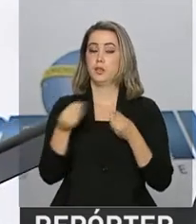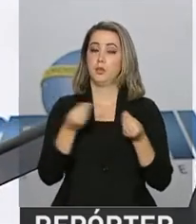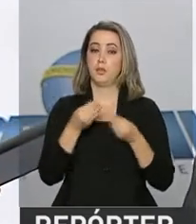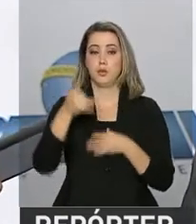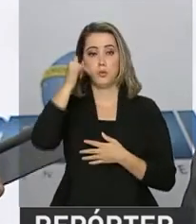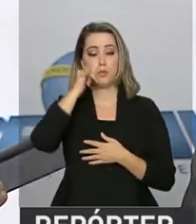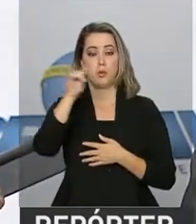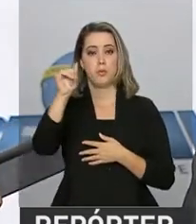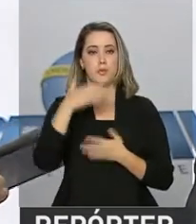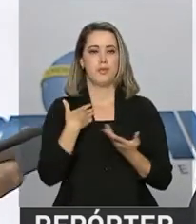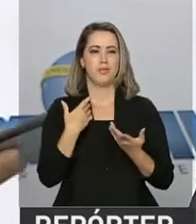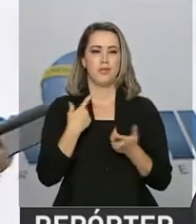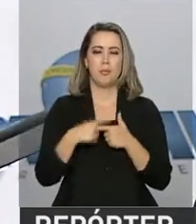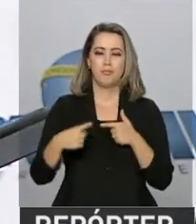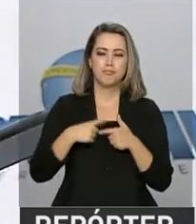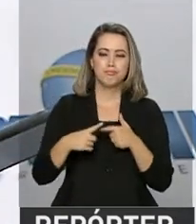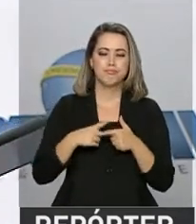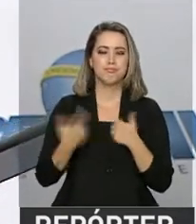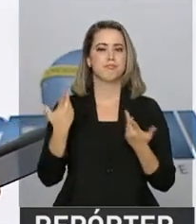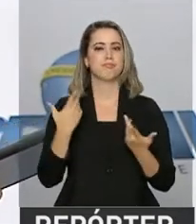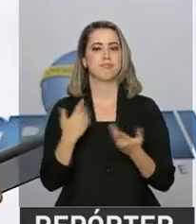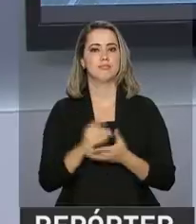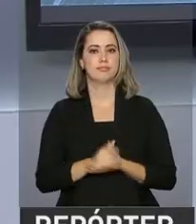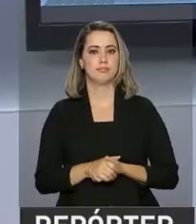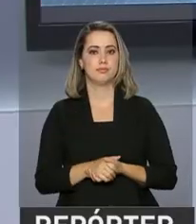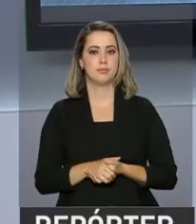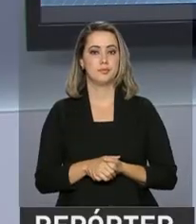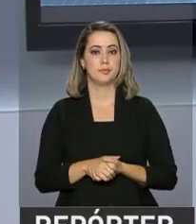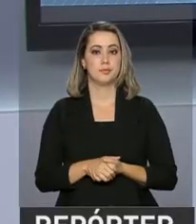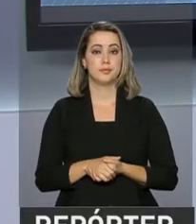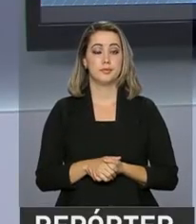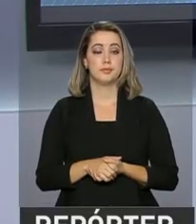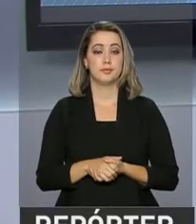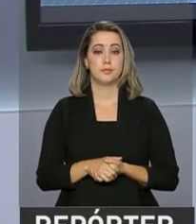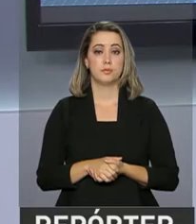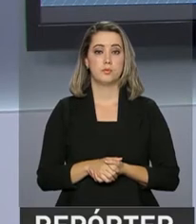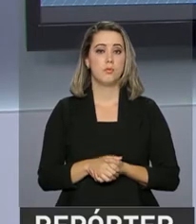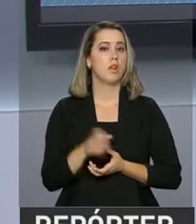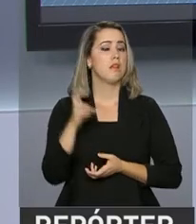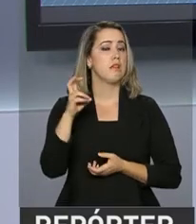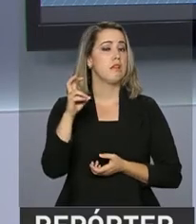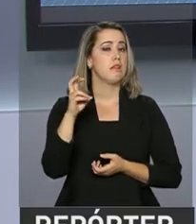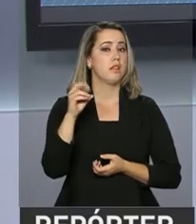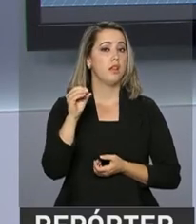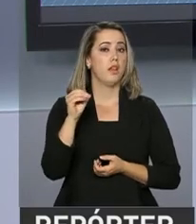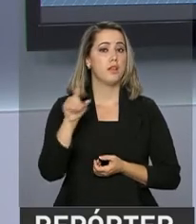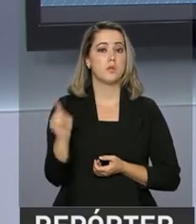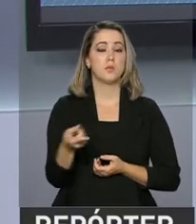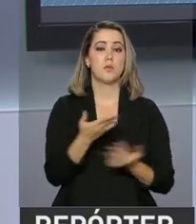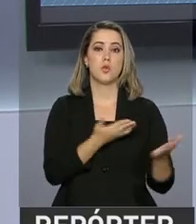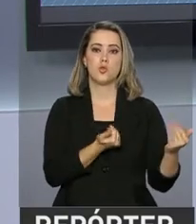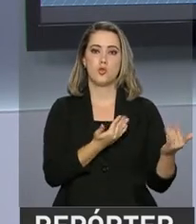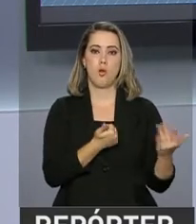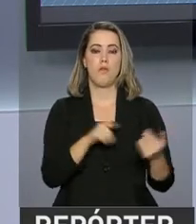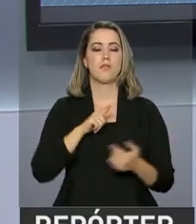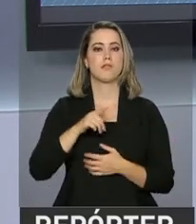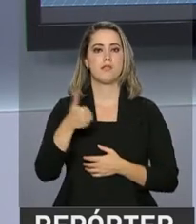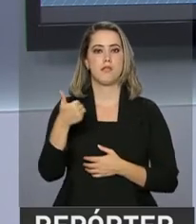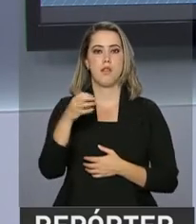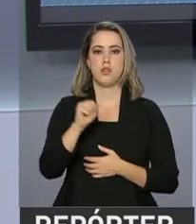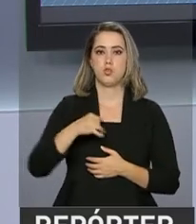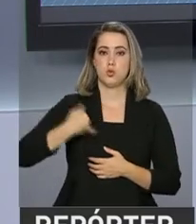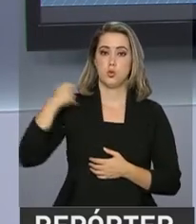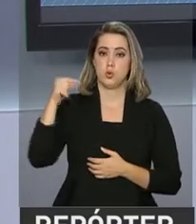eliminar a hábitos que não são os mais observados pelo menos 500 mil jovens que completam 18 anos